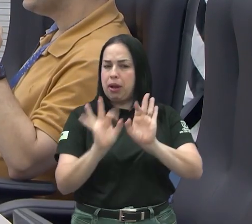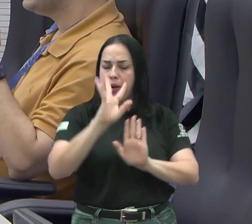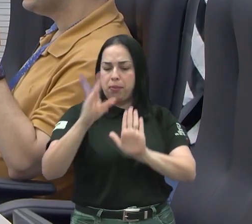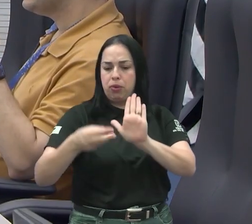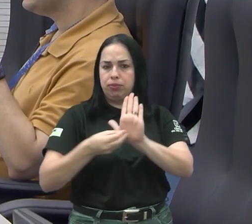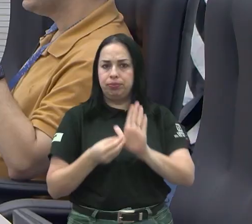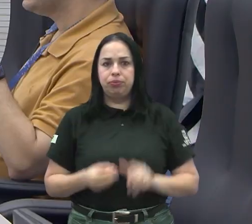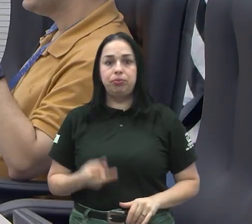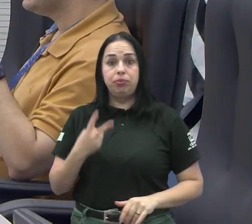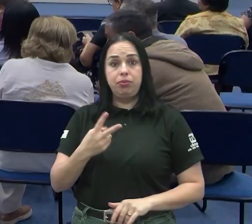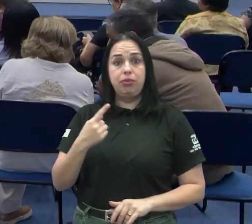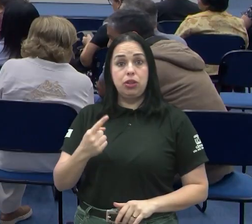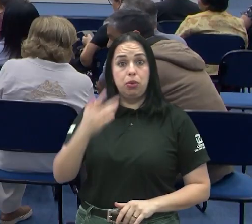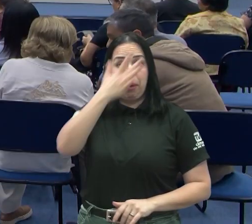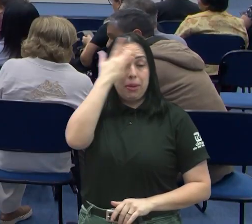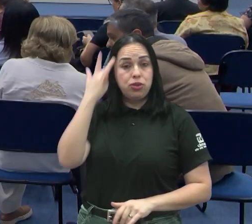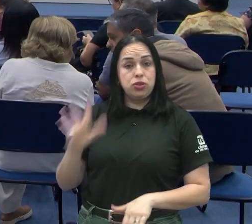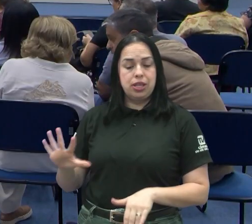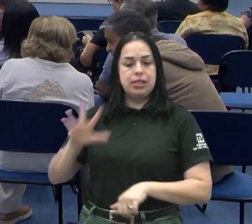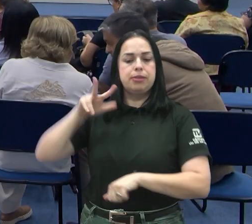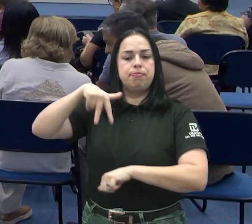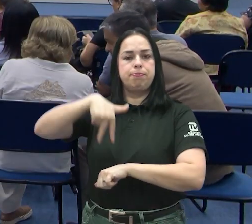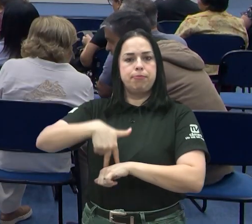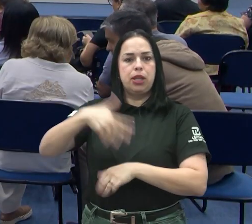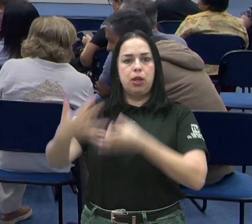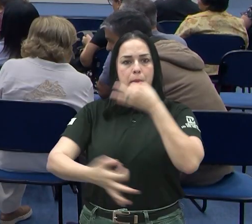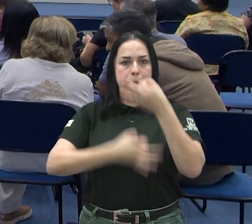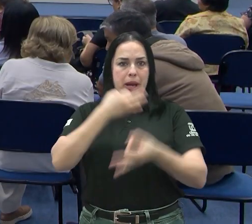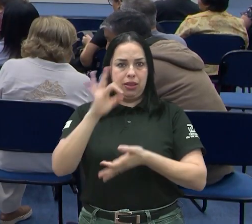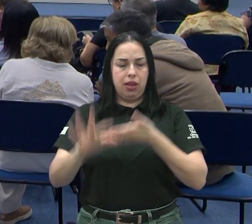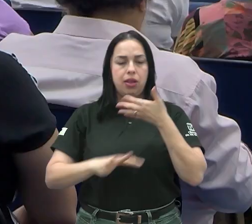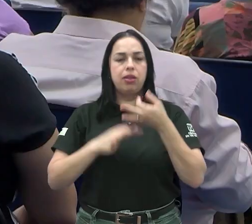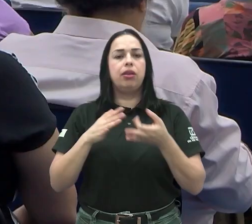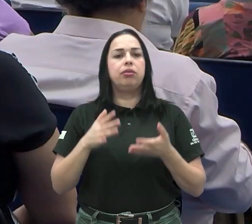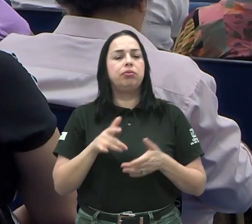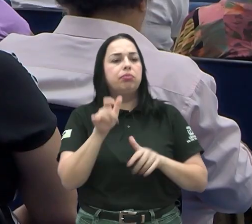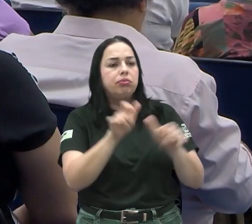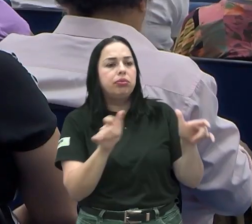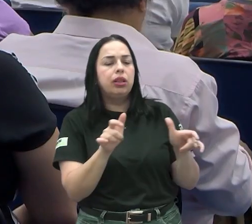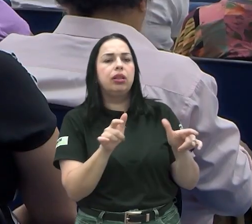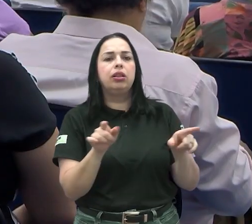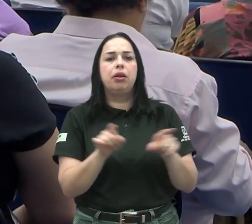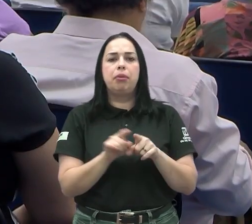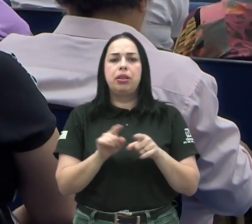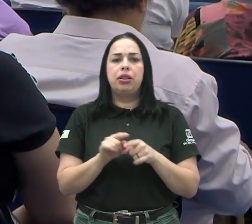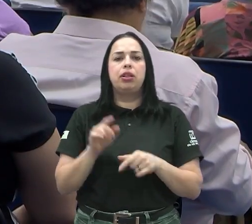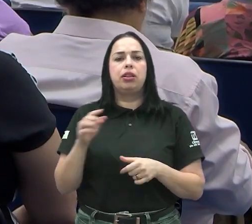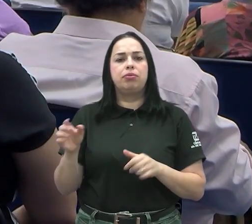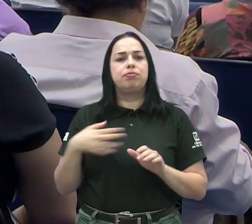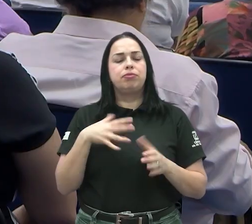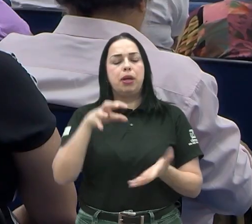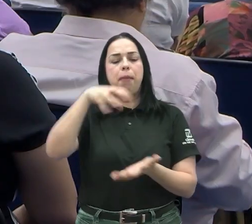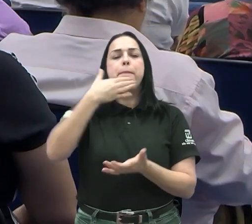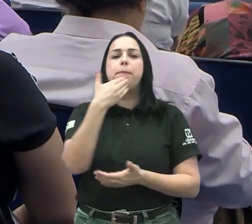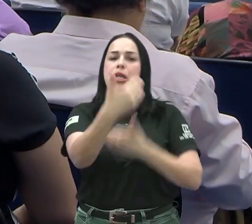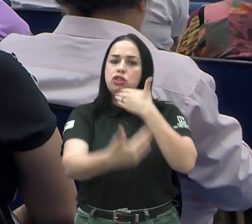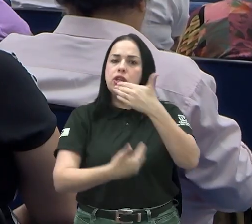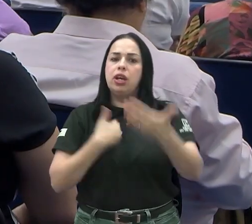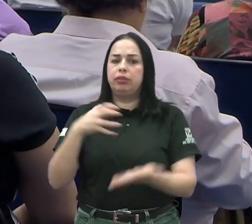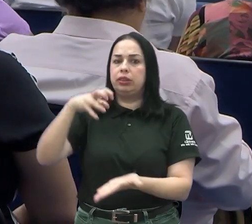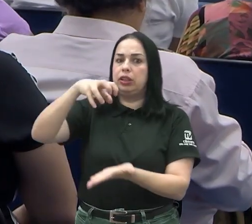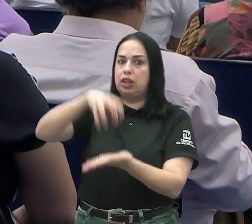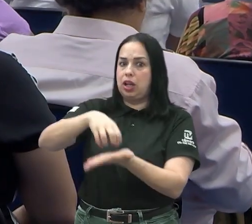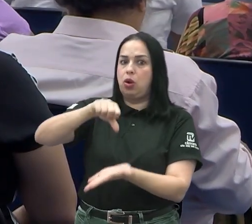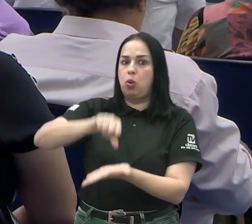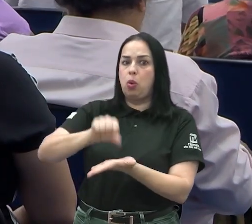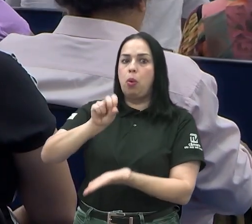incluídos nos projetos. 21 pessoas se inscreveram para falar. As sugestões da população incluíram novas unidades